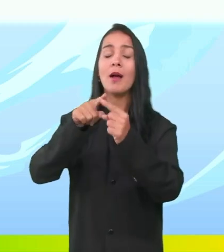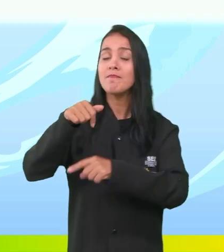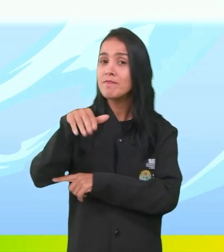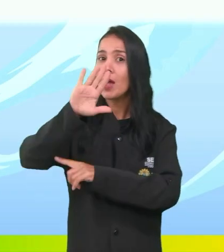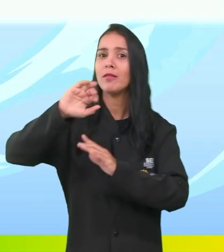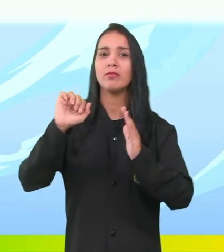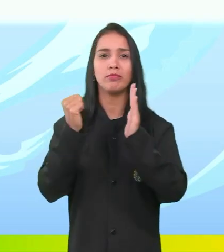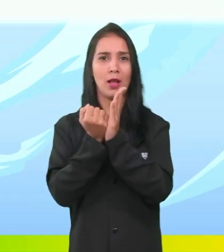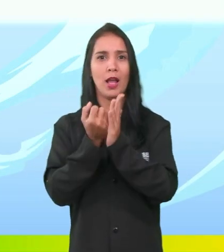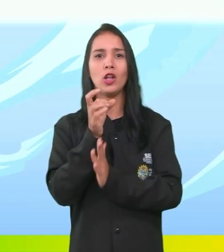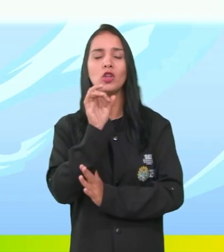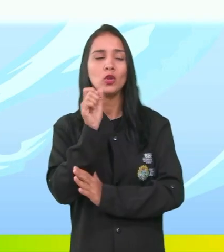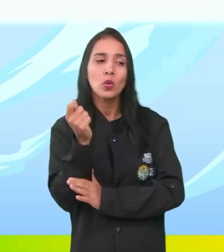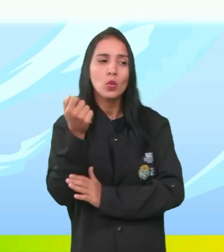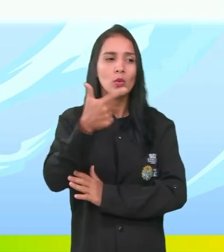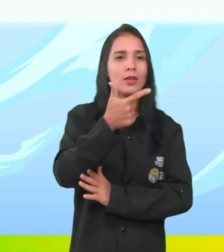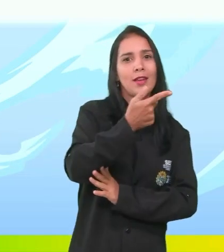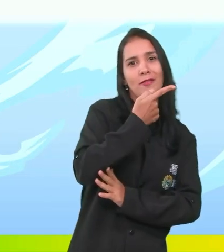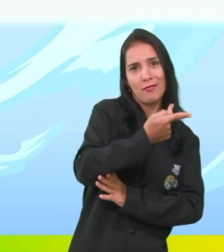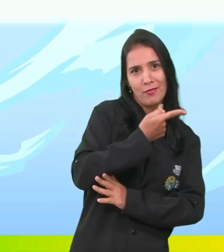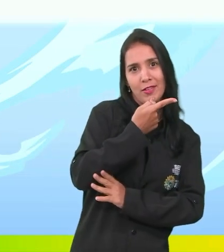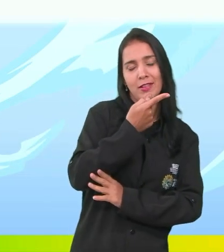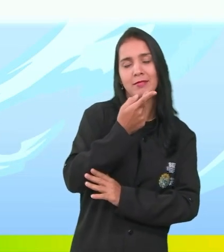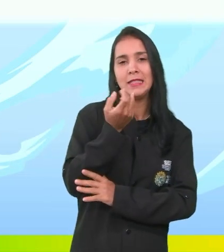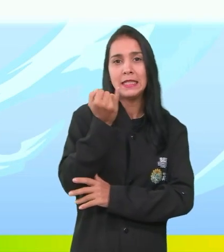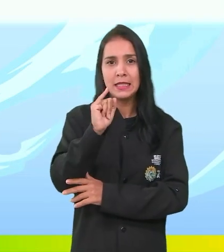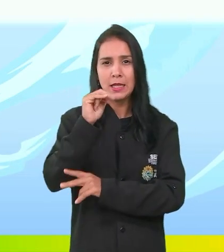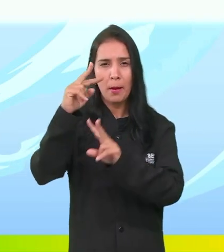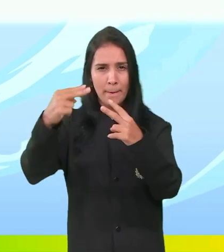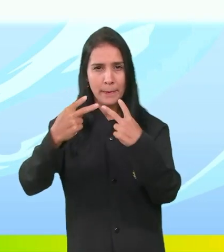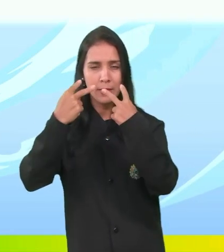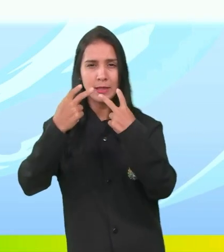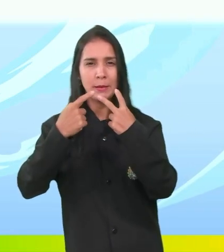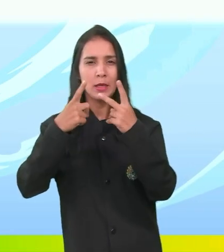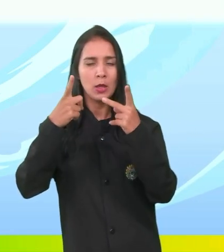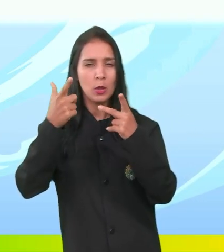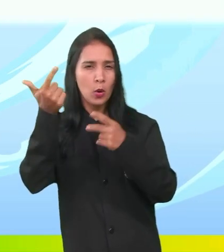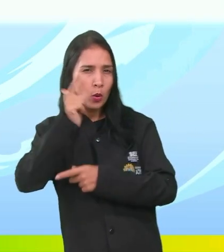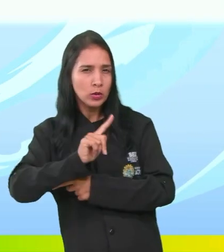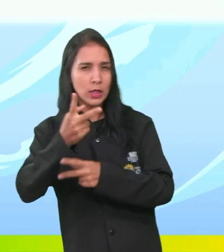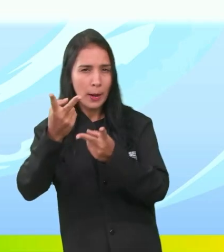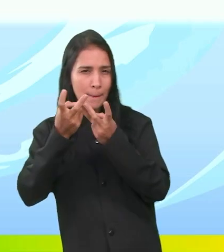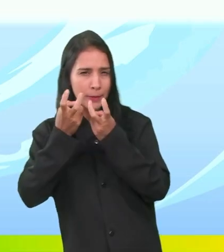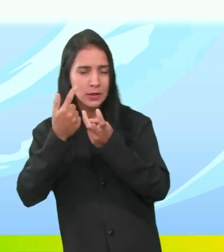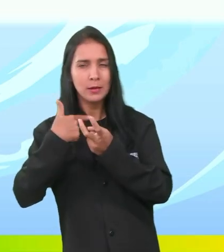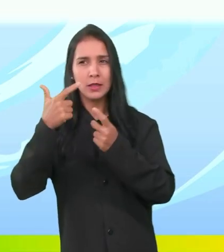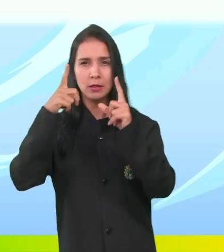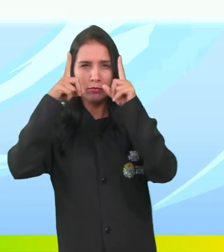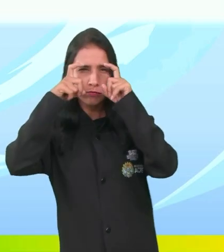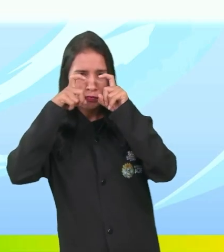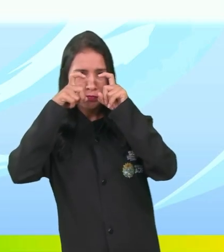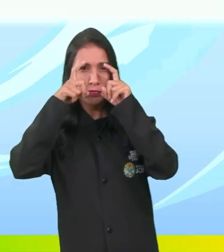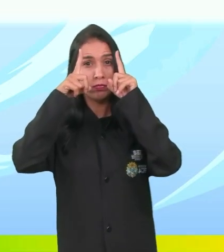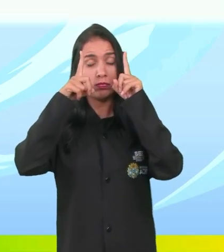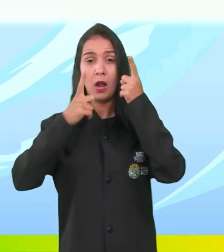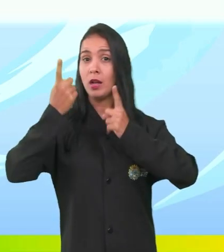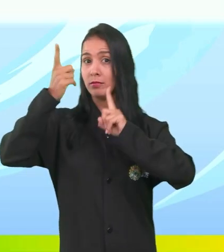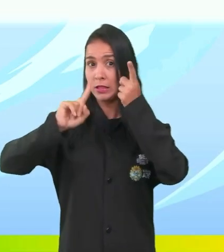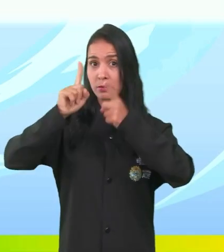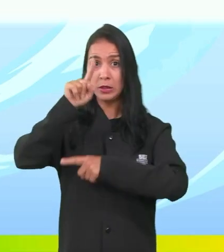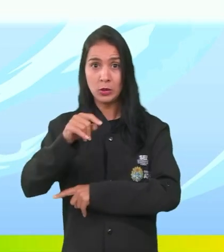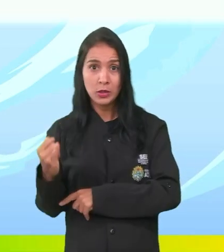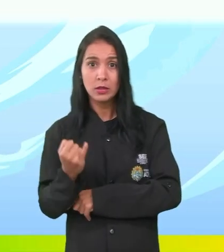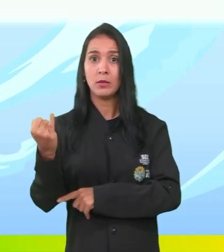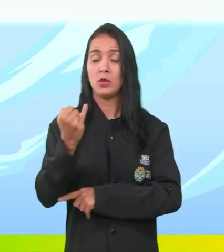impactante que a fala. Contrasta-se com a expressão corporal intencional e